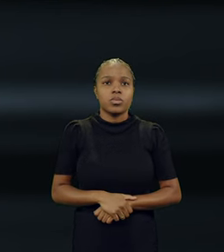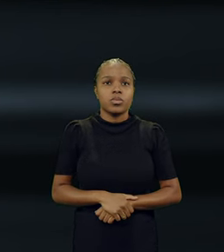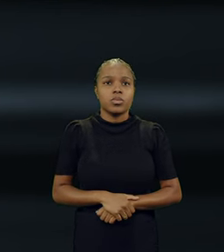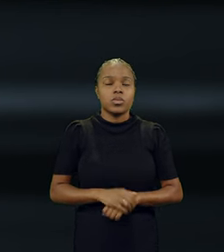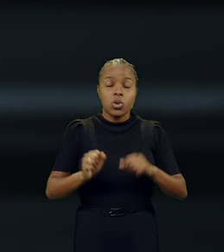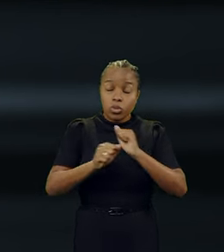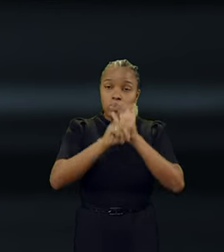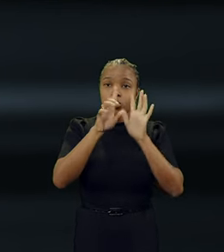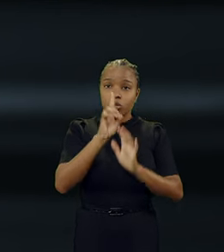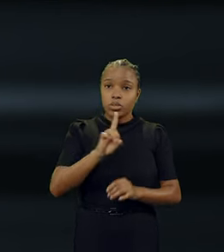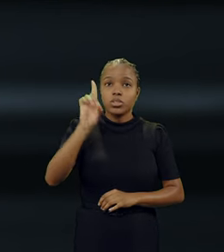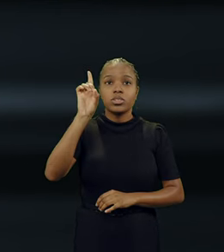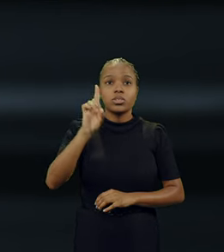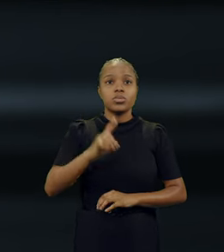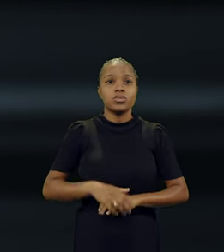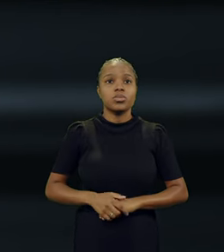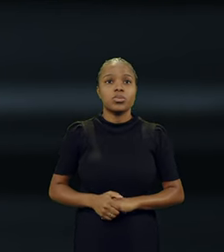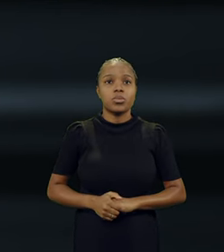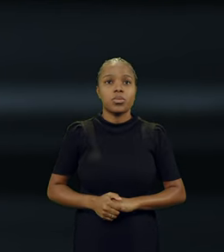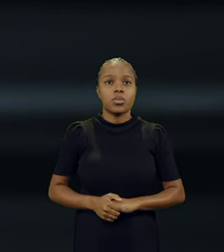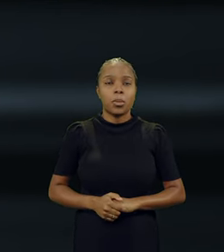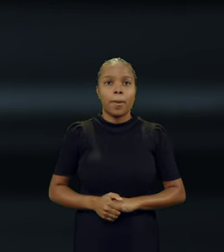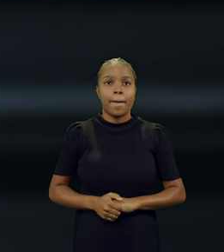glória a Deus.